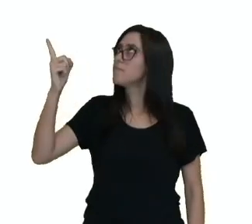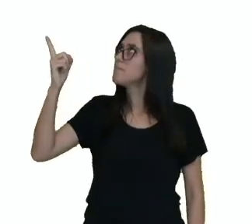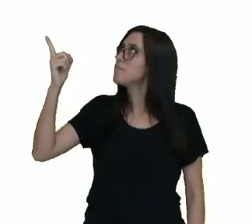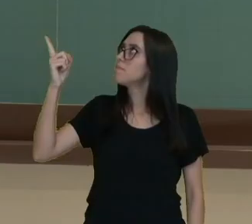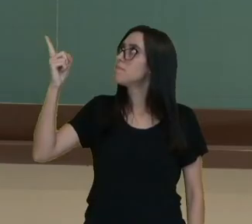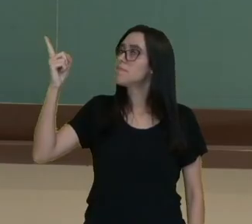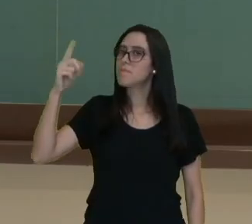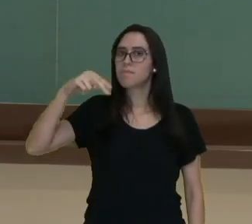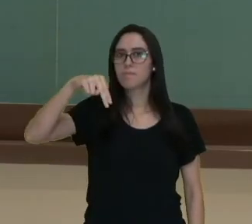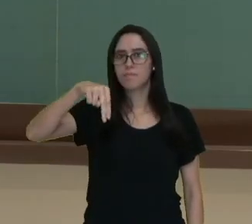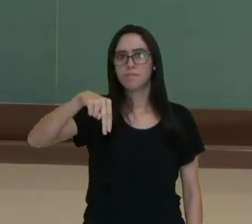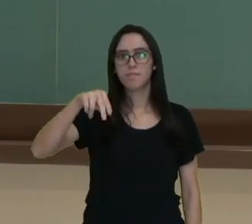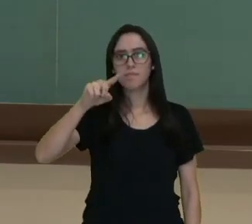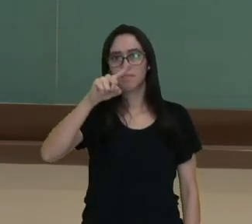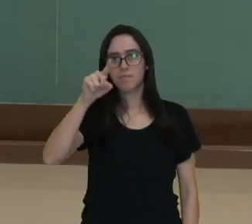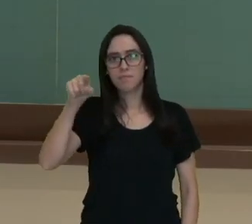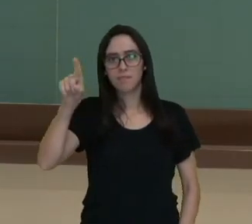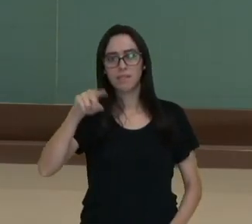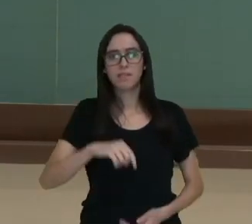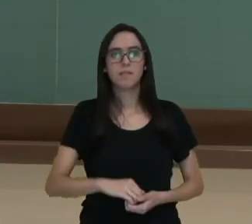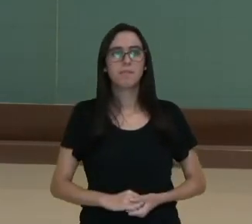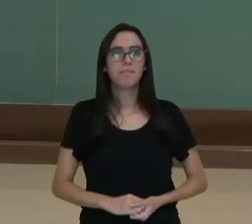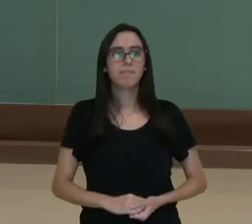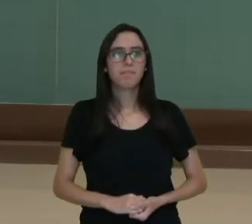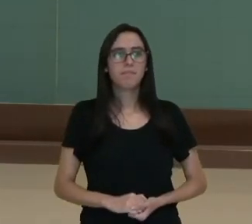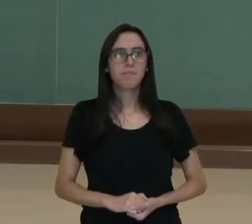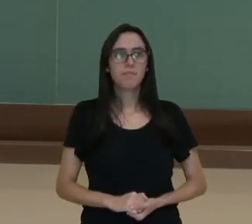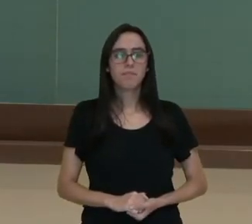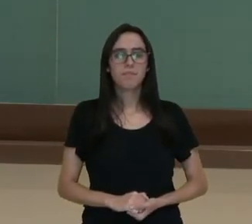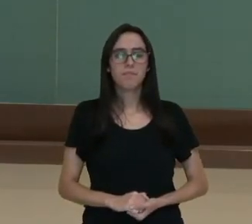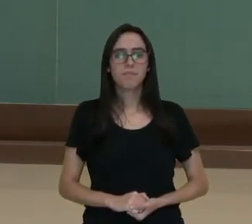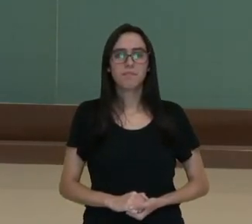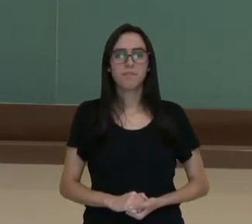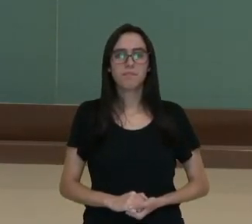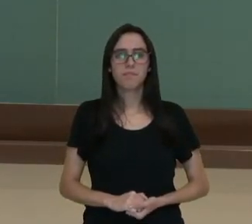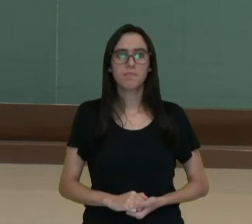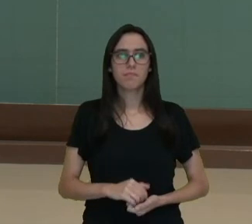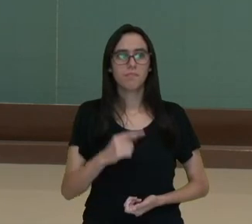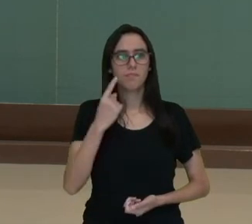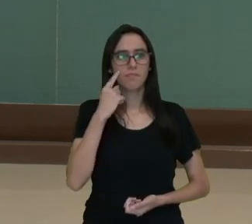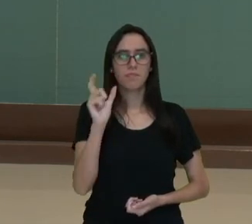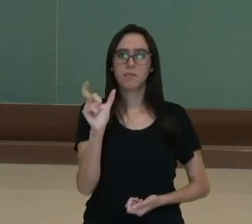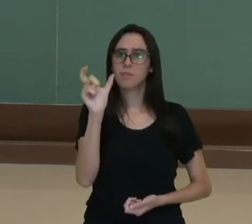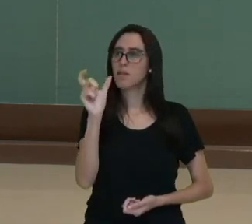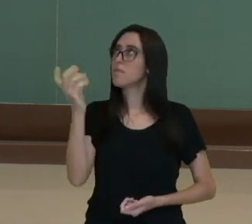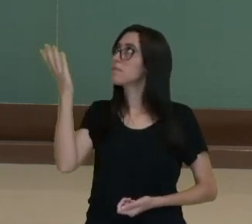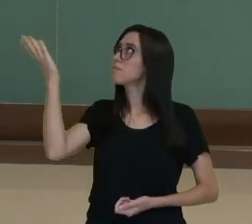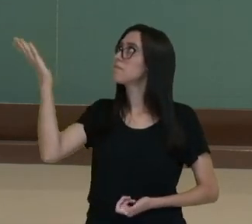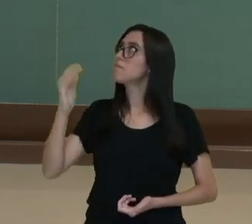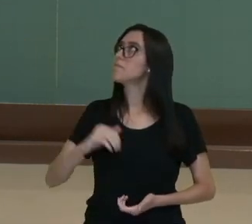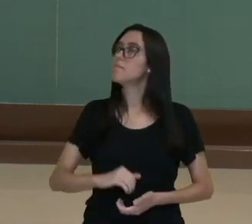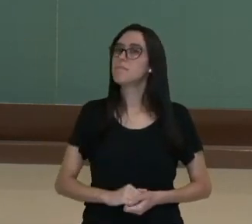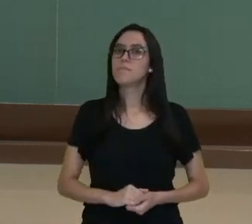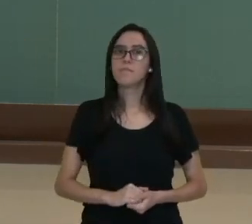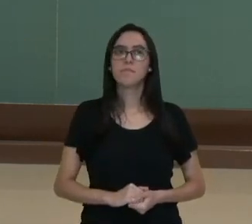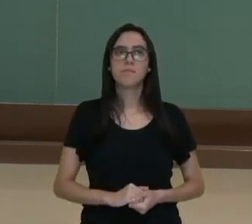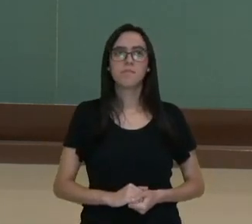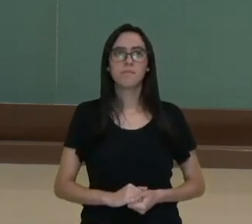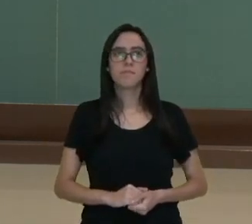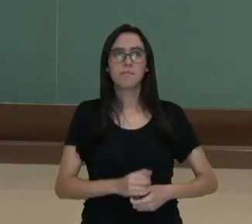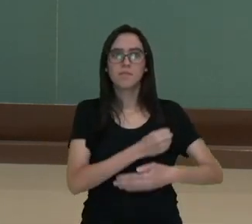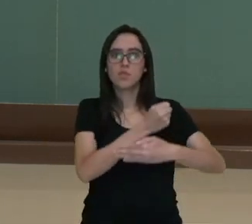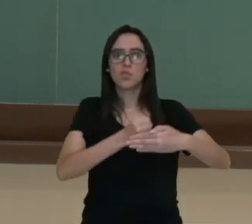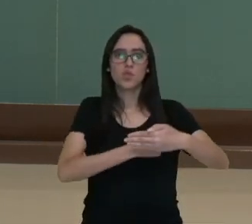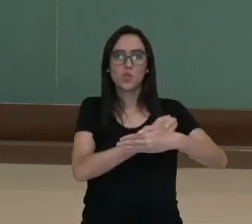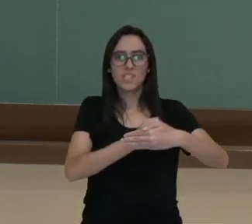Pela lañe, né? Então, espanhol fica espanhol. Cozinha fica cocina.